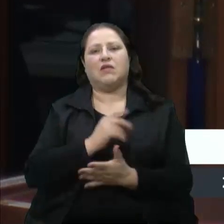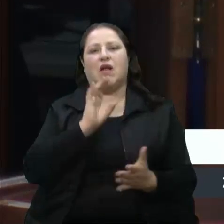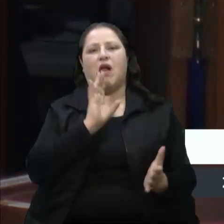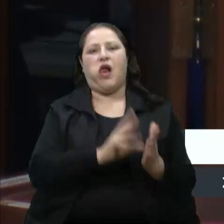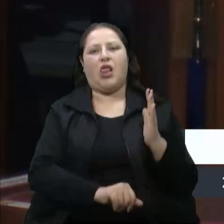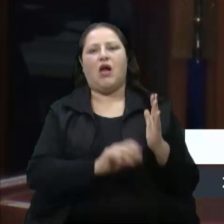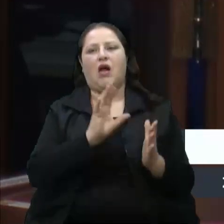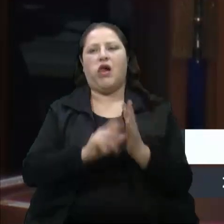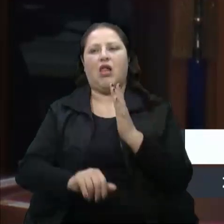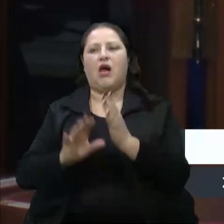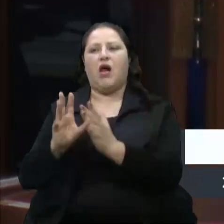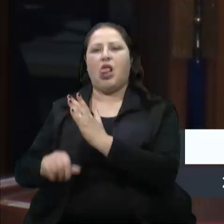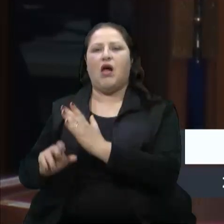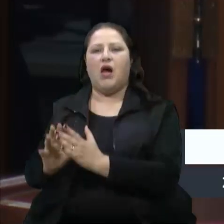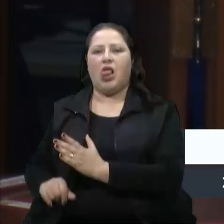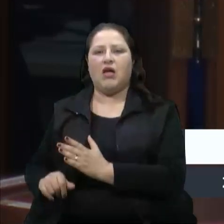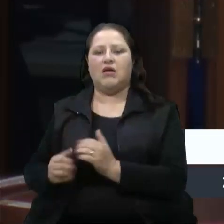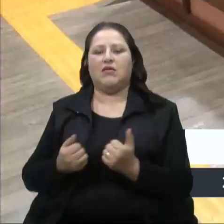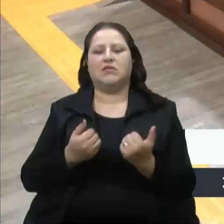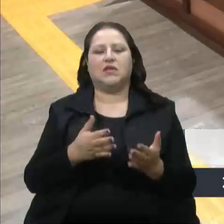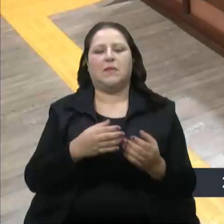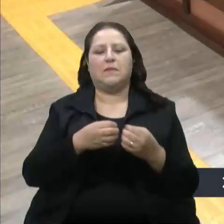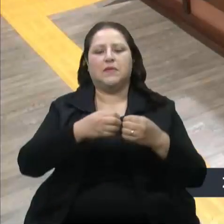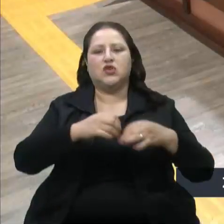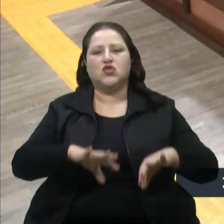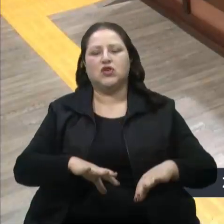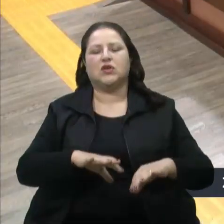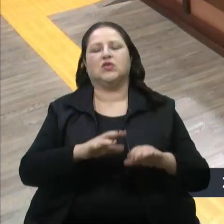quanto para o público. Sua parte, vereador Cadori.